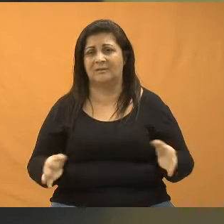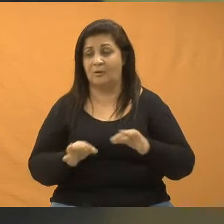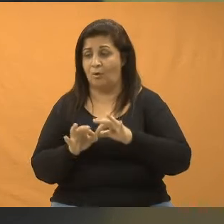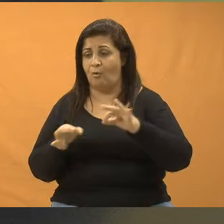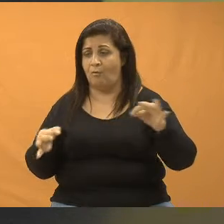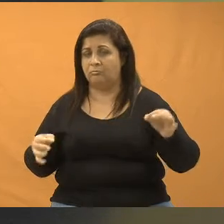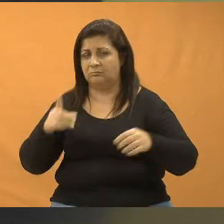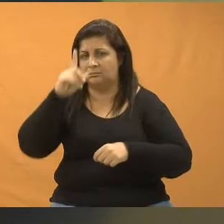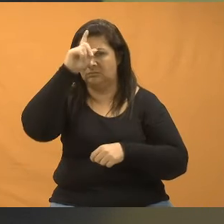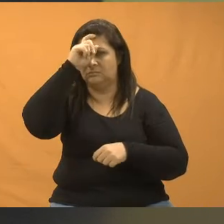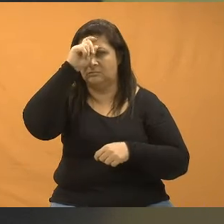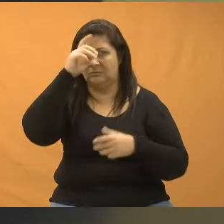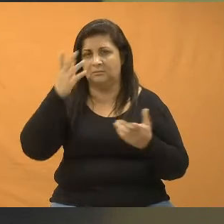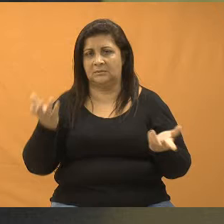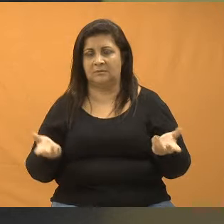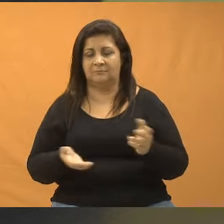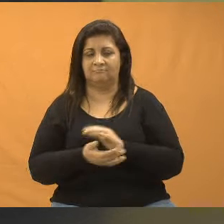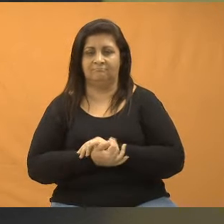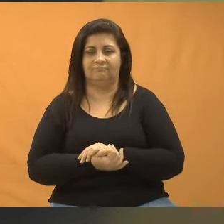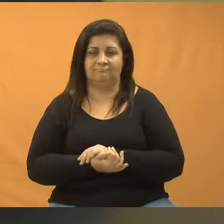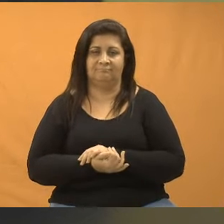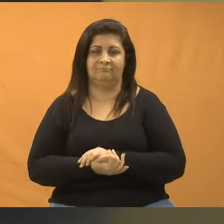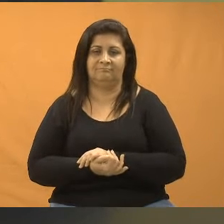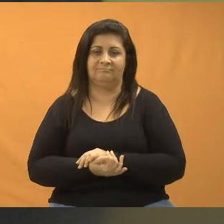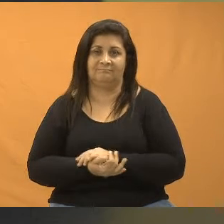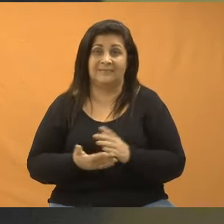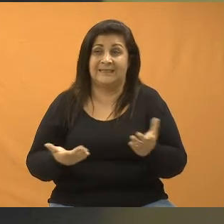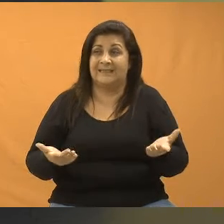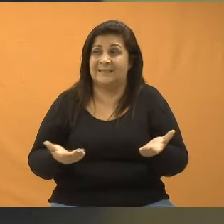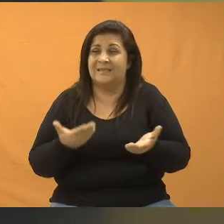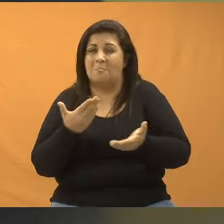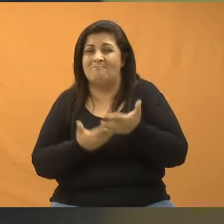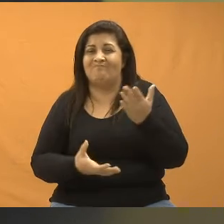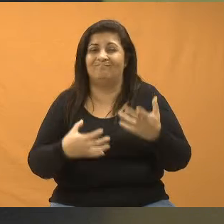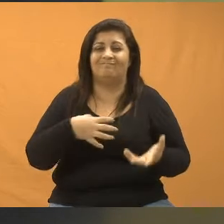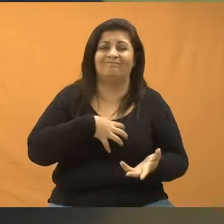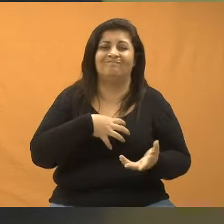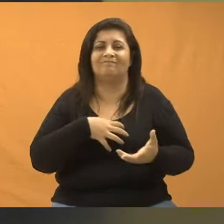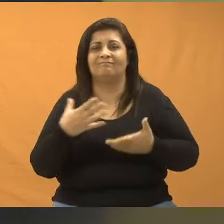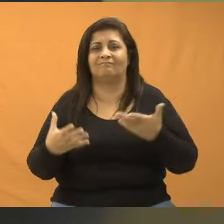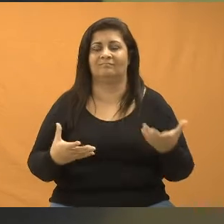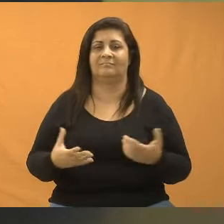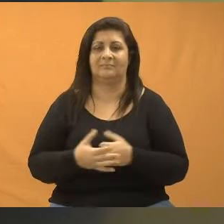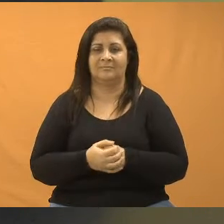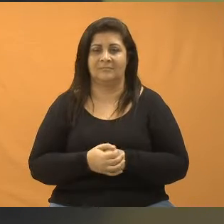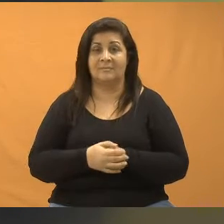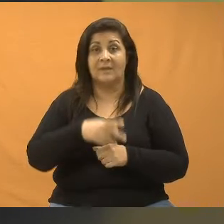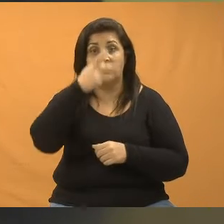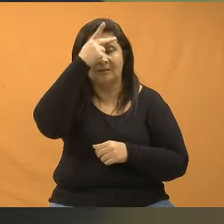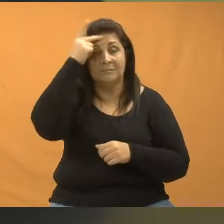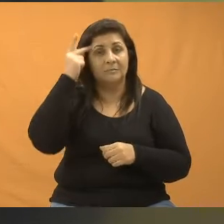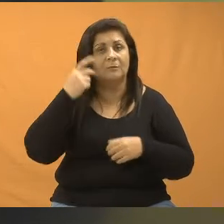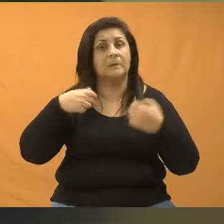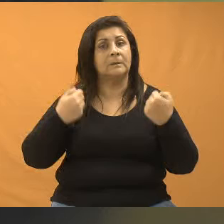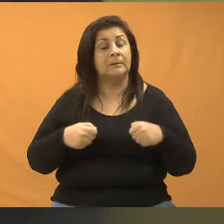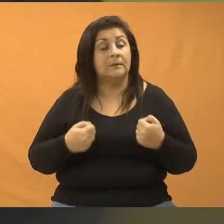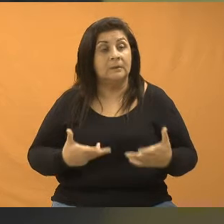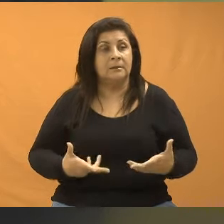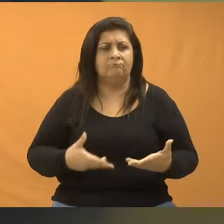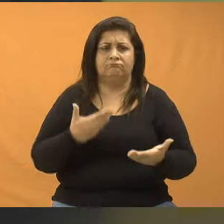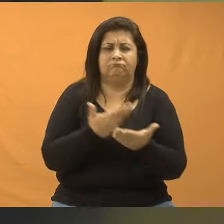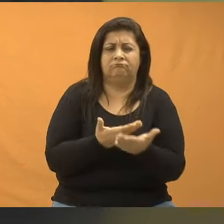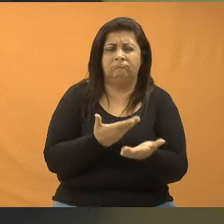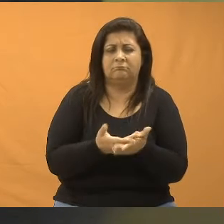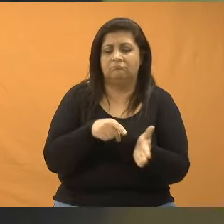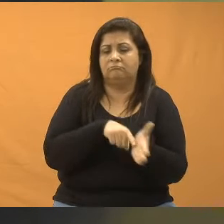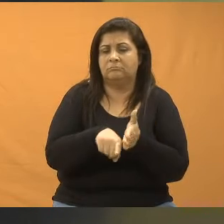longe da Santa Casa, né? Então, você meio que perde o tato. Então, as pessoas da Irmandade precisam tomar propriedade também